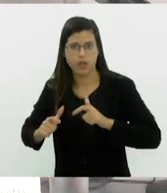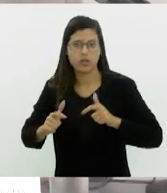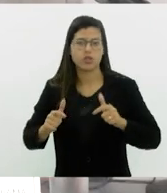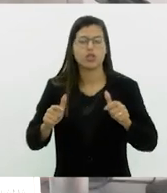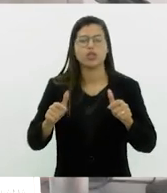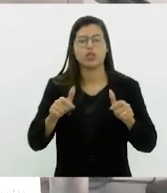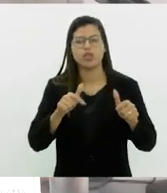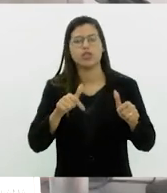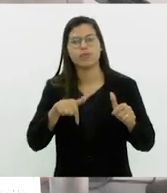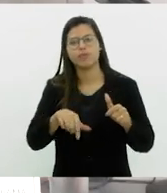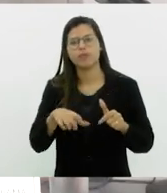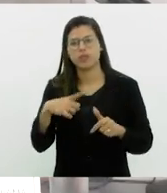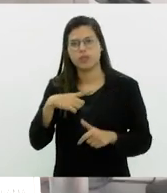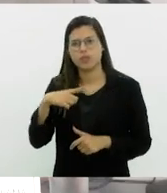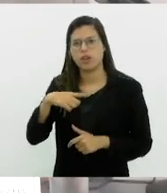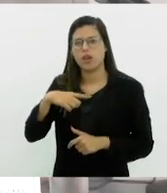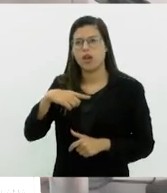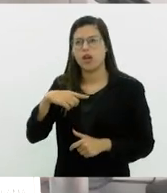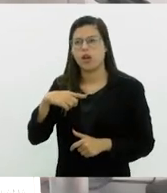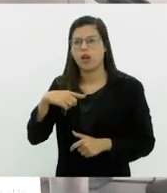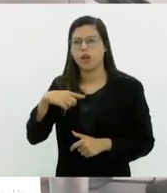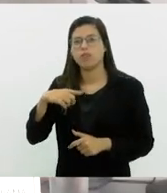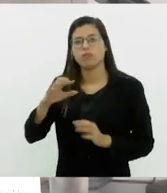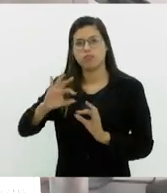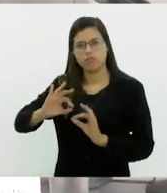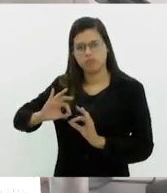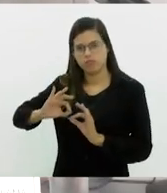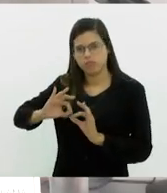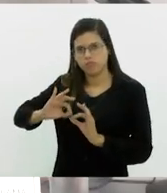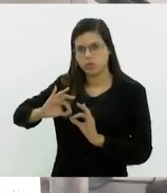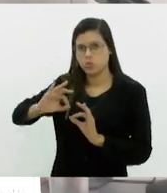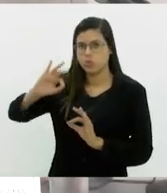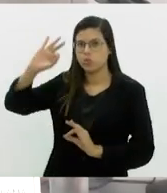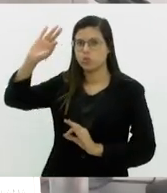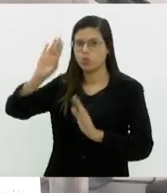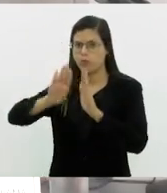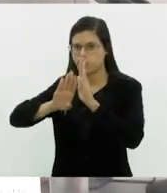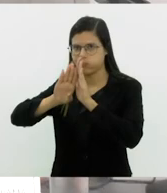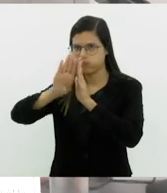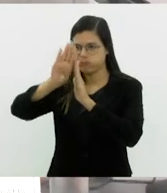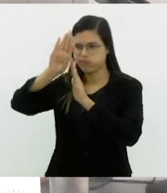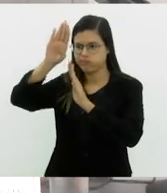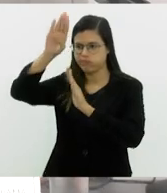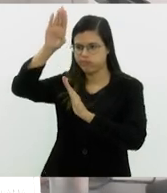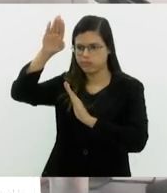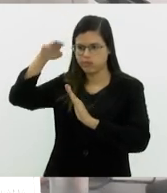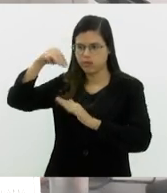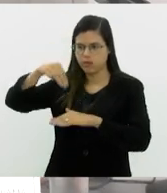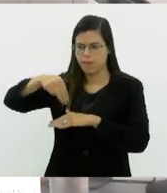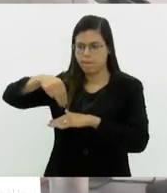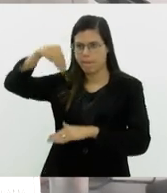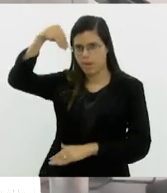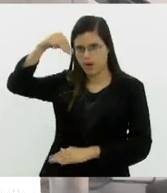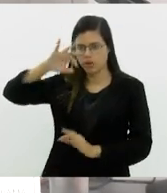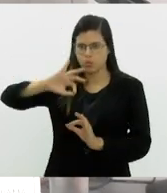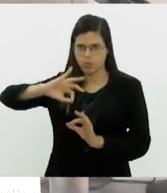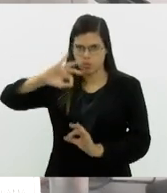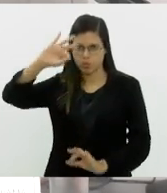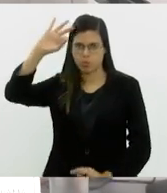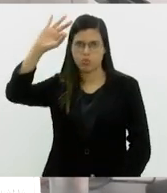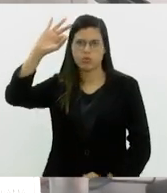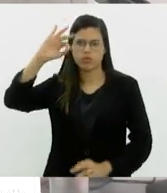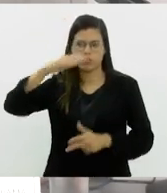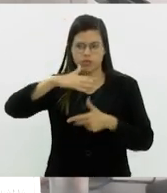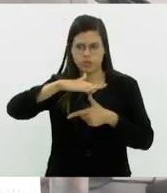vedação, a subida vertical, diferente da subida que você vai ganhando altura ao longo. O helicóptero tem